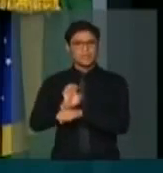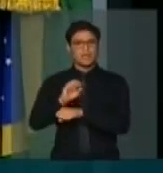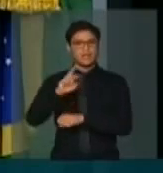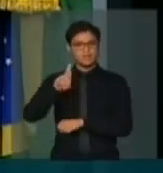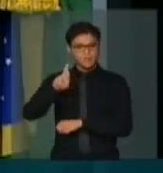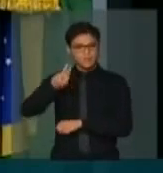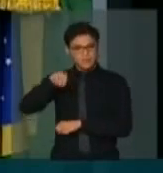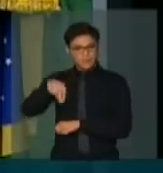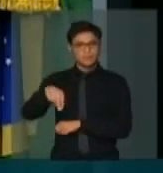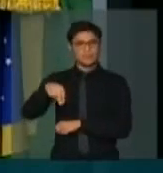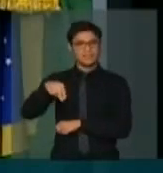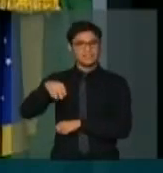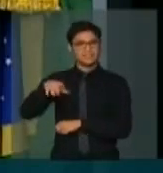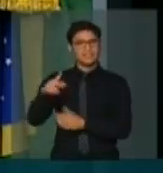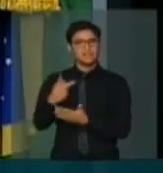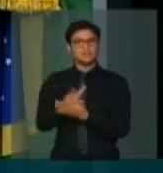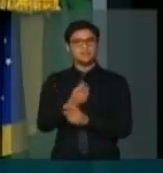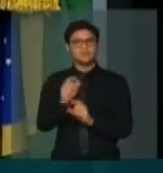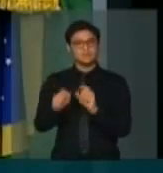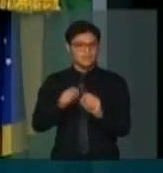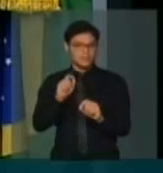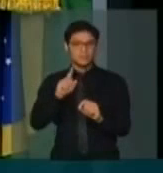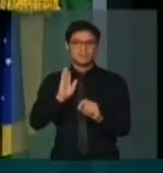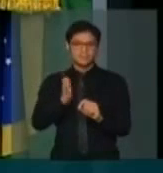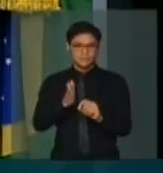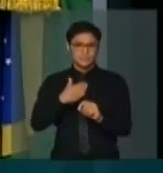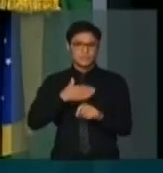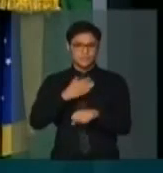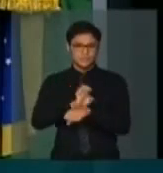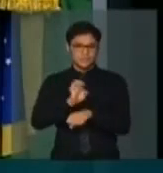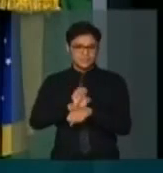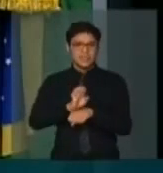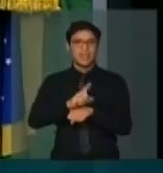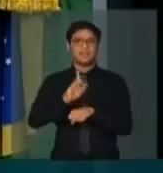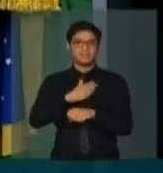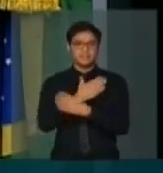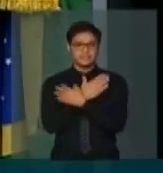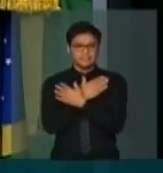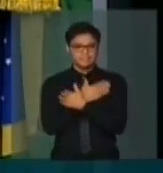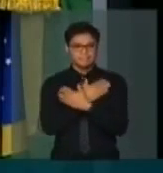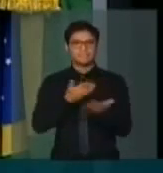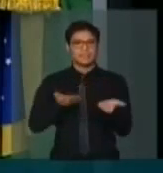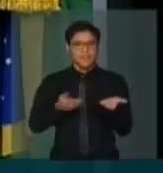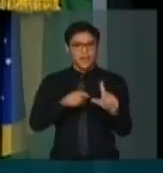a maior taxa de desocupação do país, já em